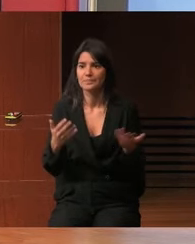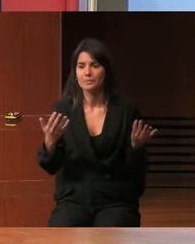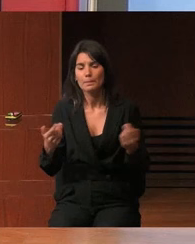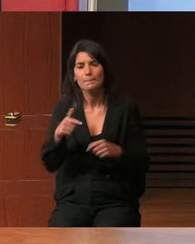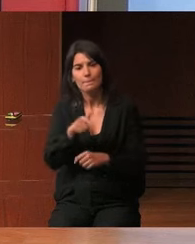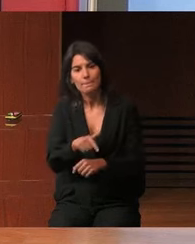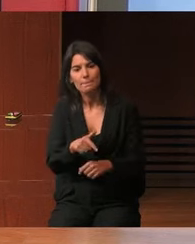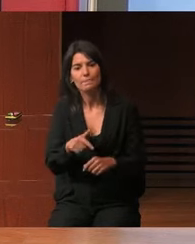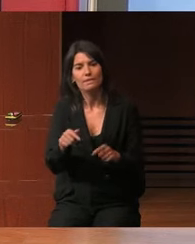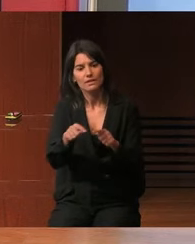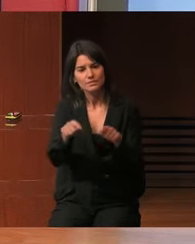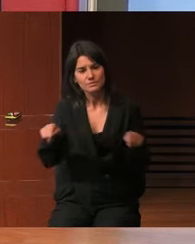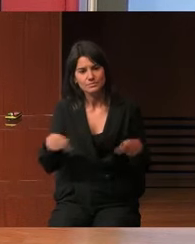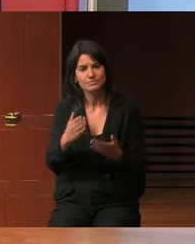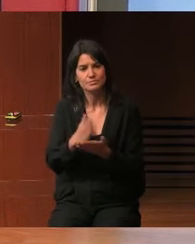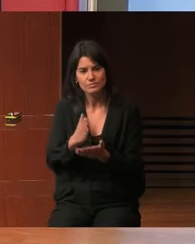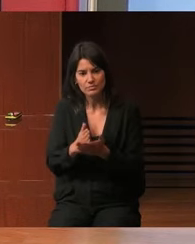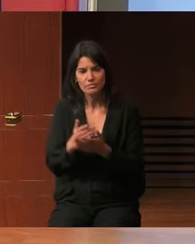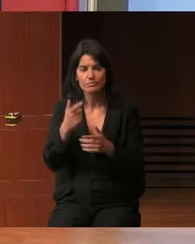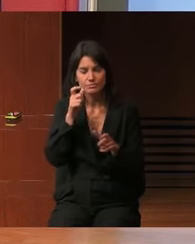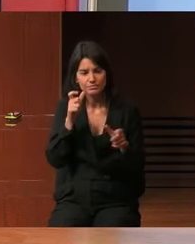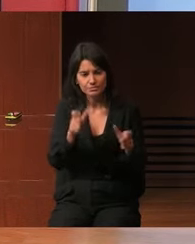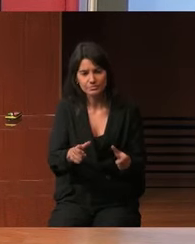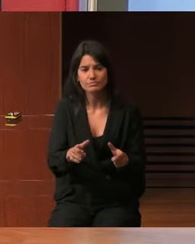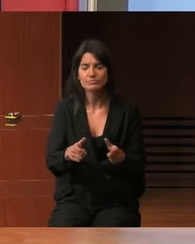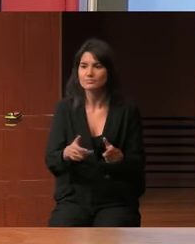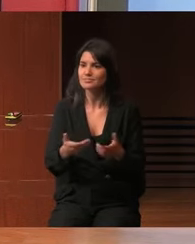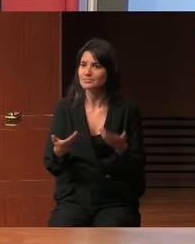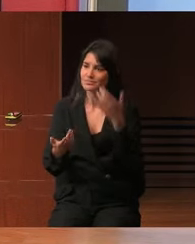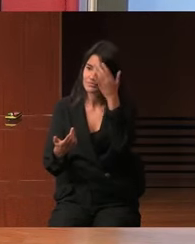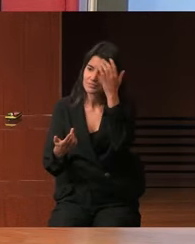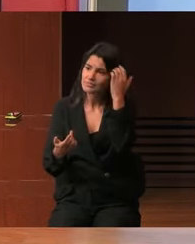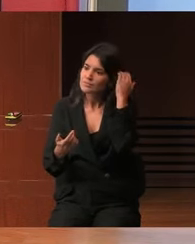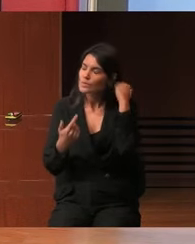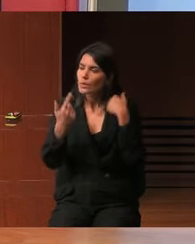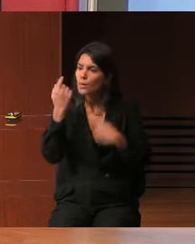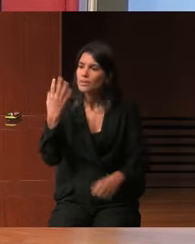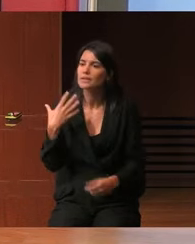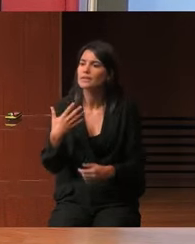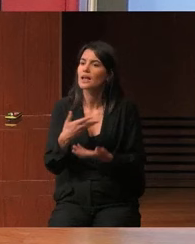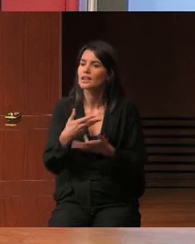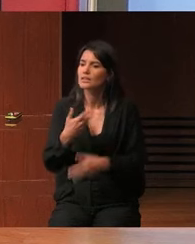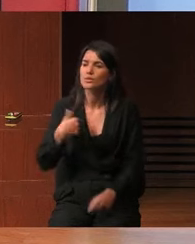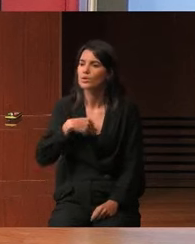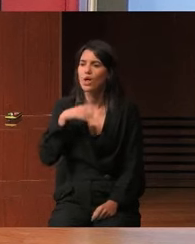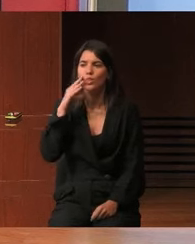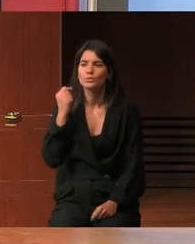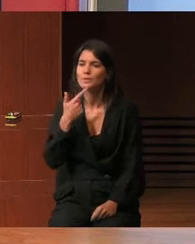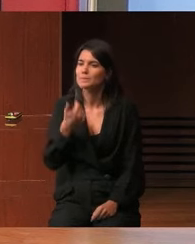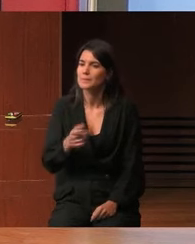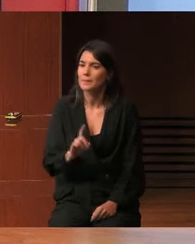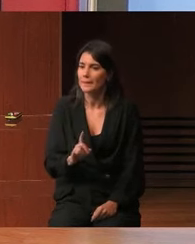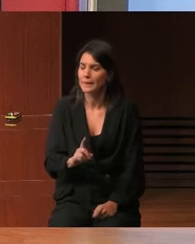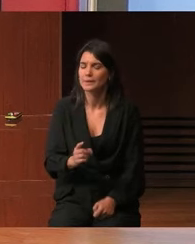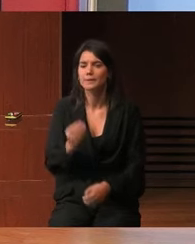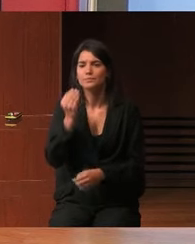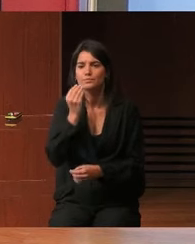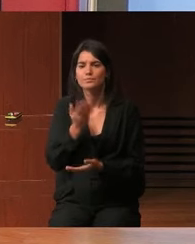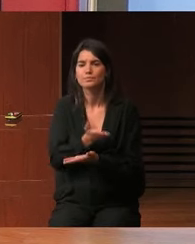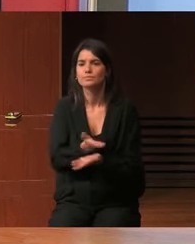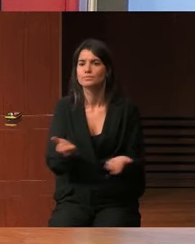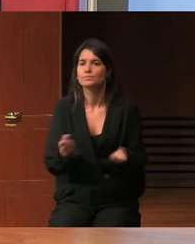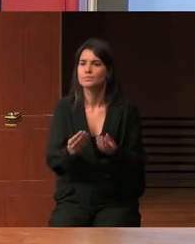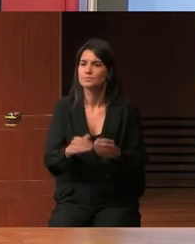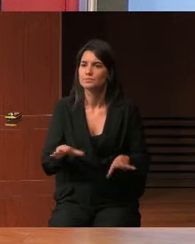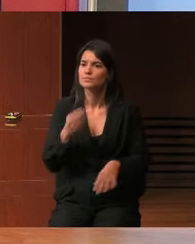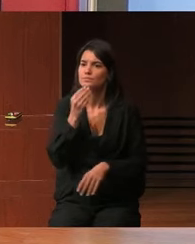tomar o espaço escolar para compreender uma relação que nós, adultos, não compreendemos bem, que é de como é que as nossas